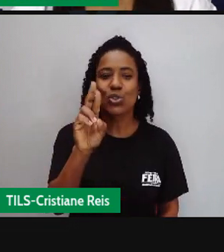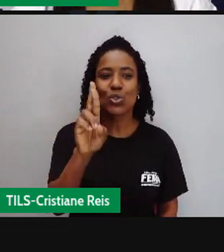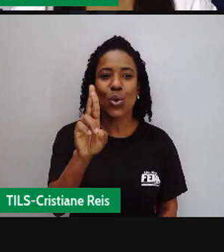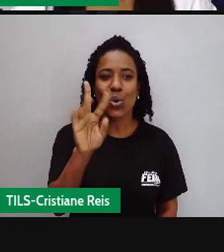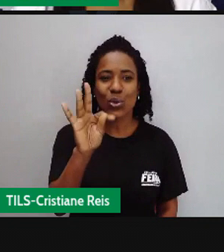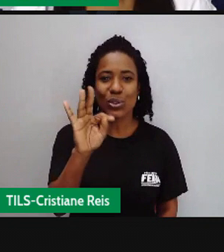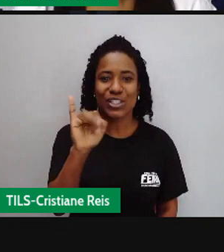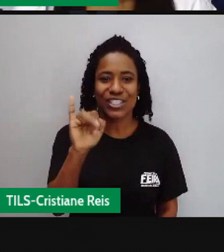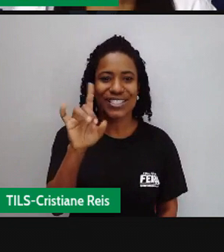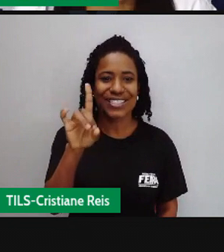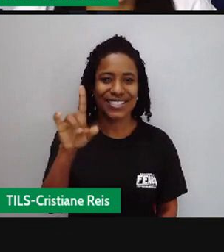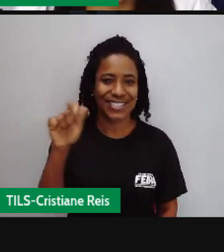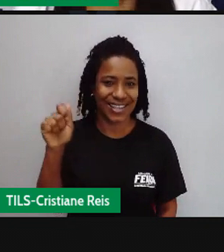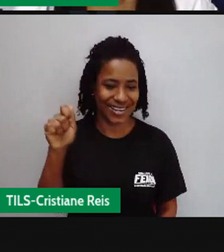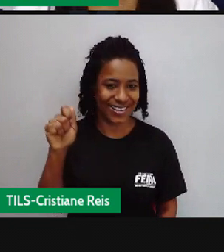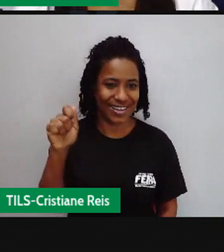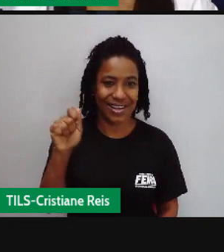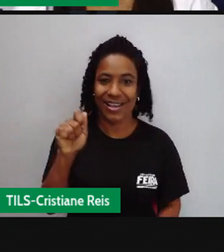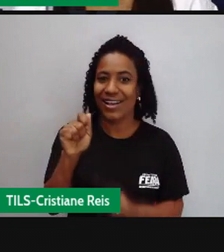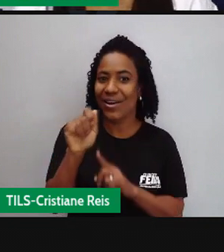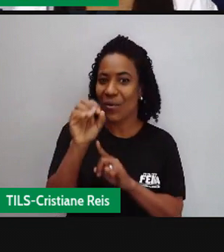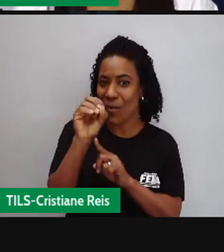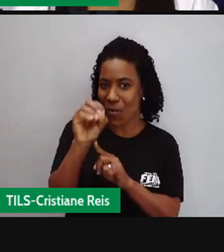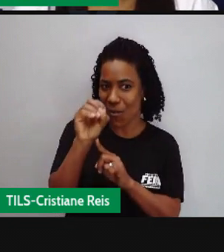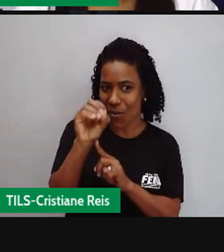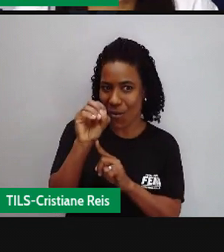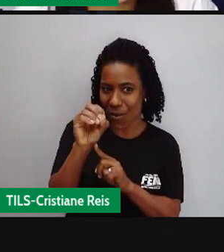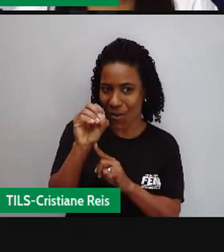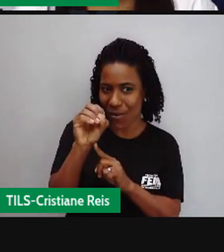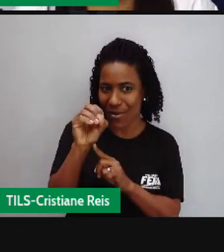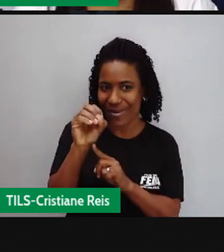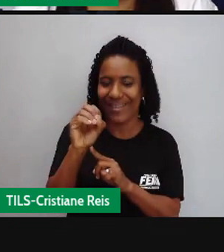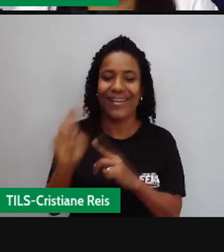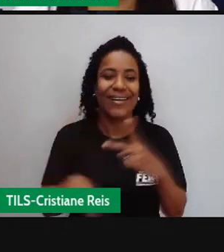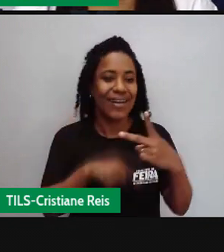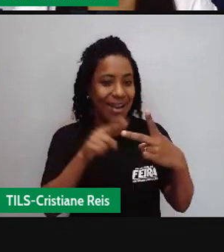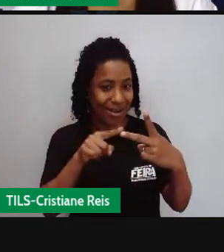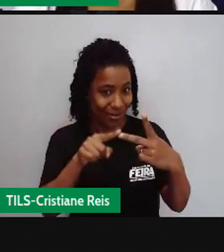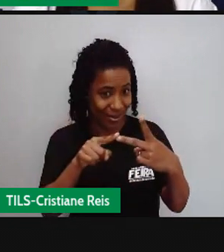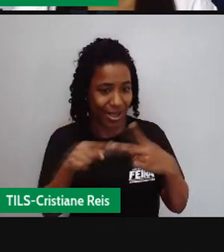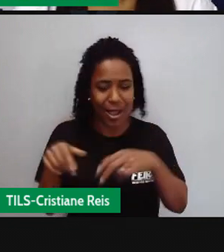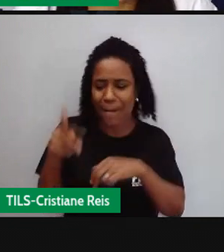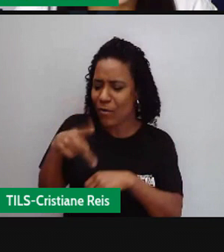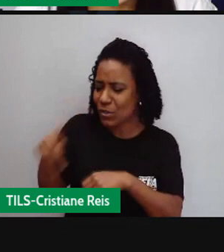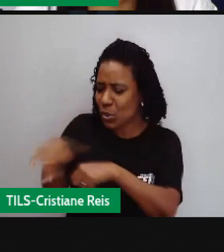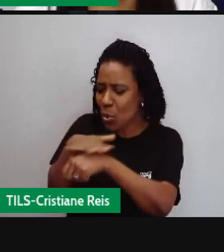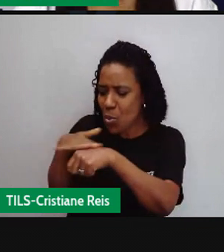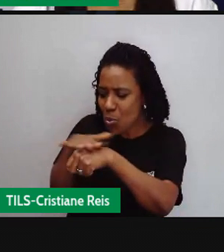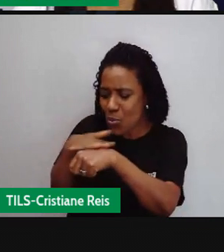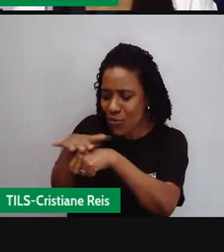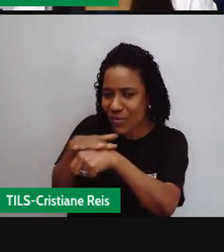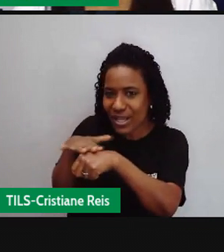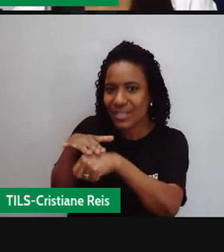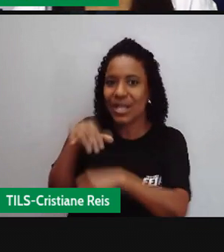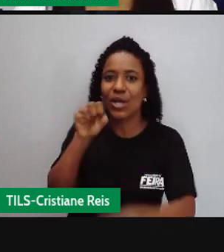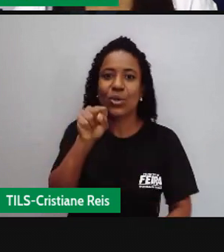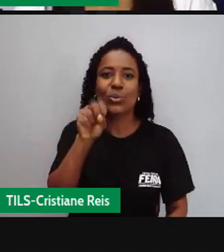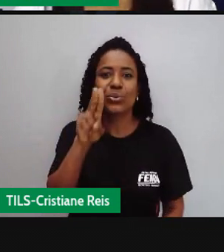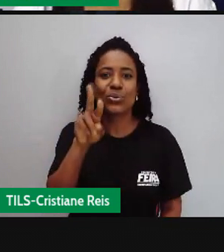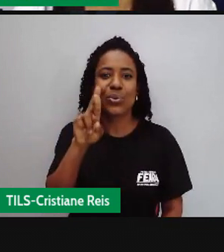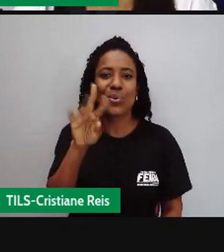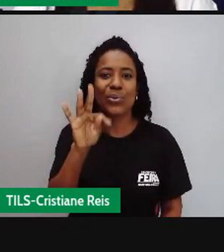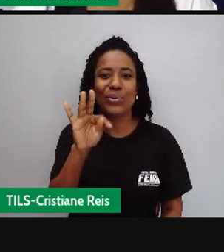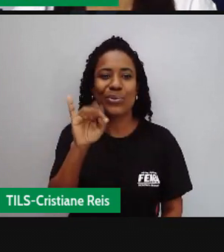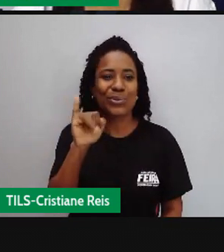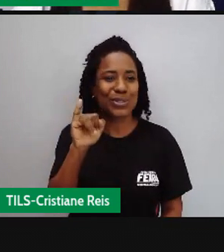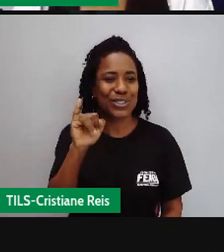professora surtiu. Então, O causou esse efeito. Então, é com U. Pois é, gente.